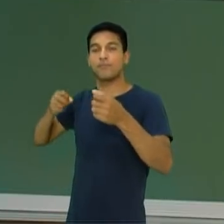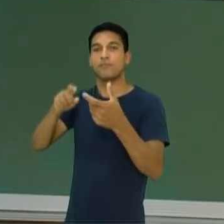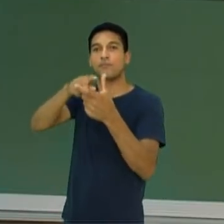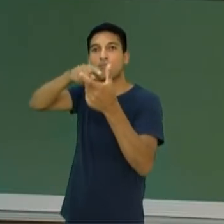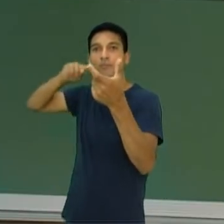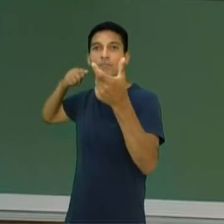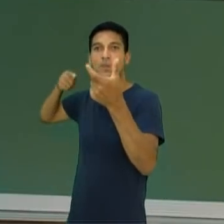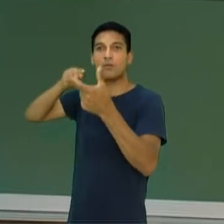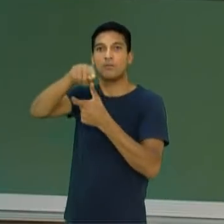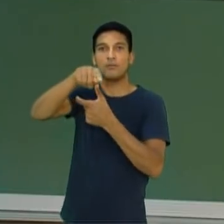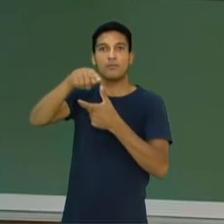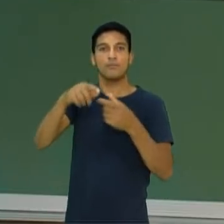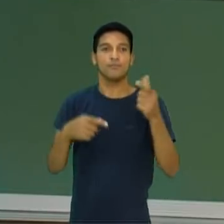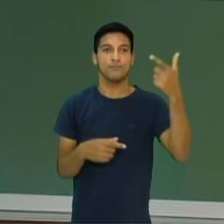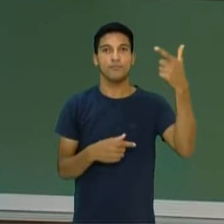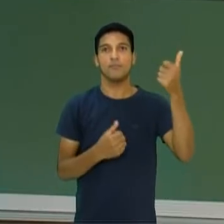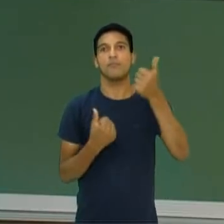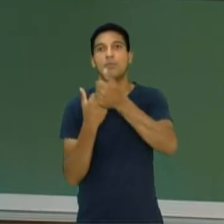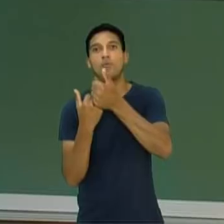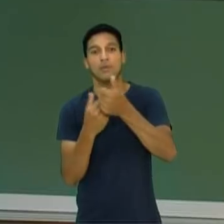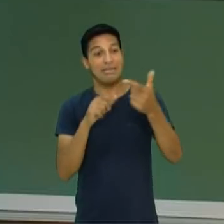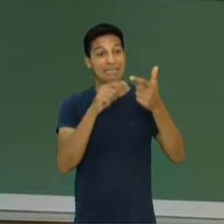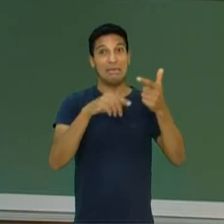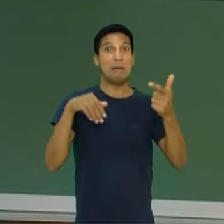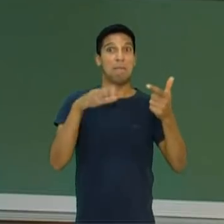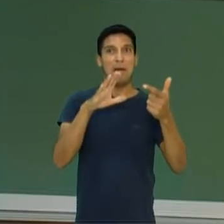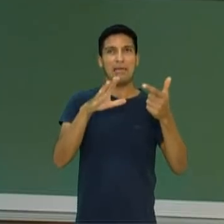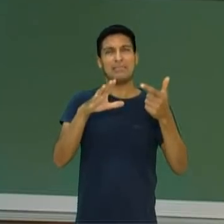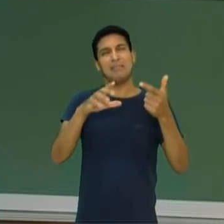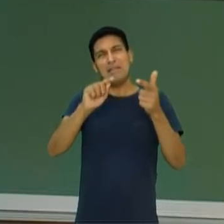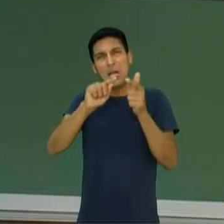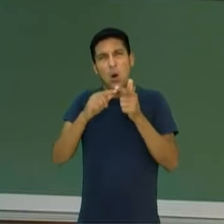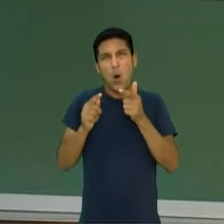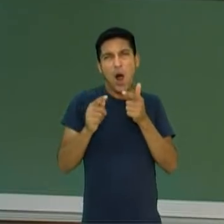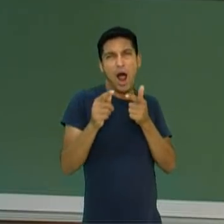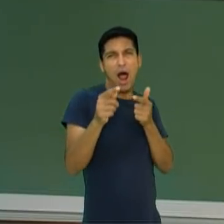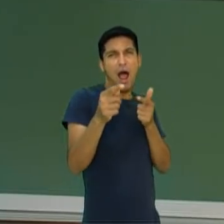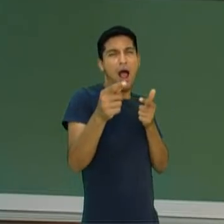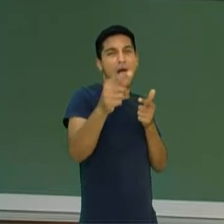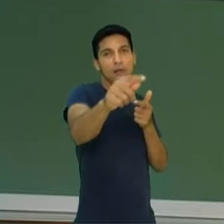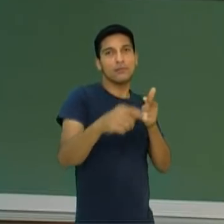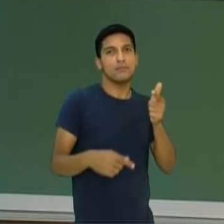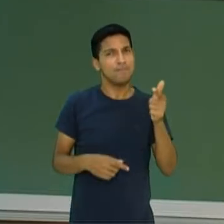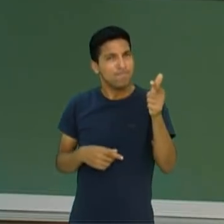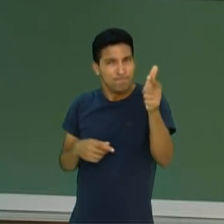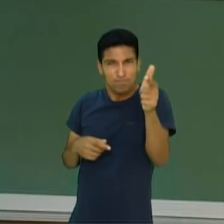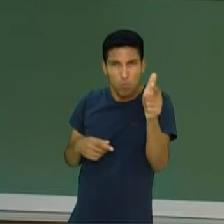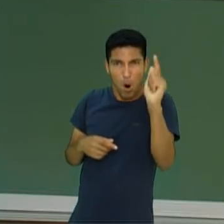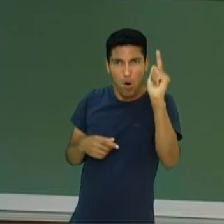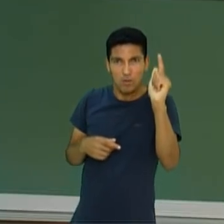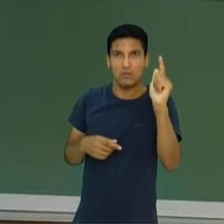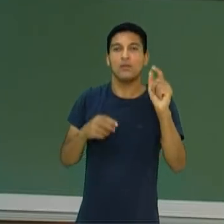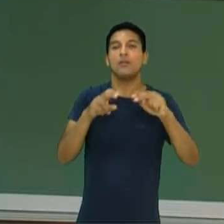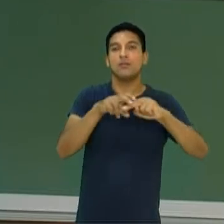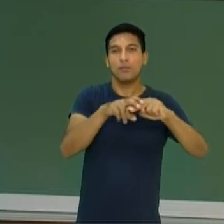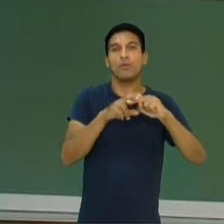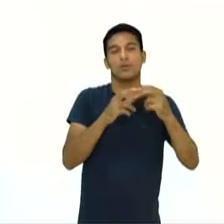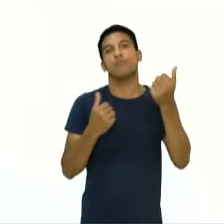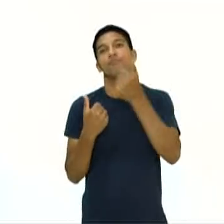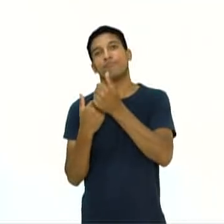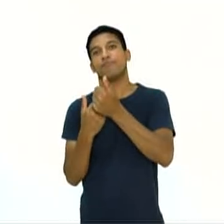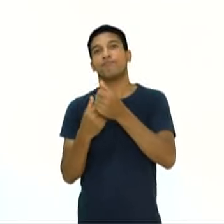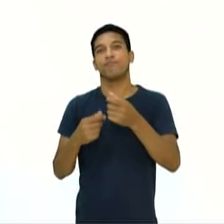se mostraram mais letais e com um alcance ainda maior, e daí elas foram substituindo o arco e flecha.